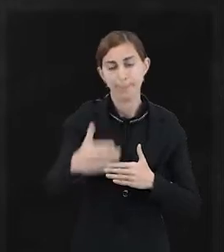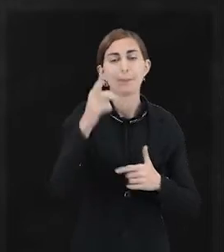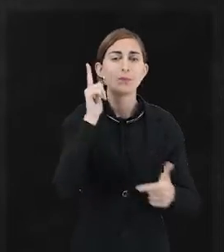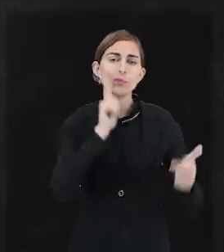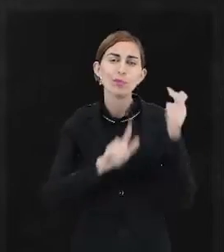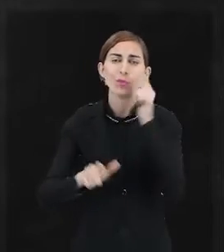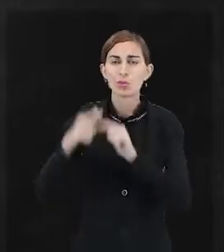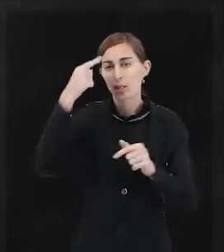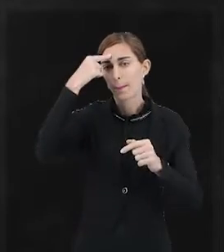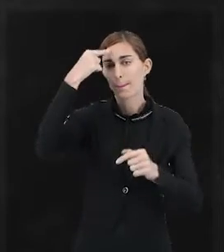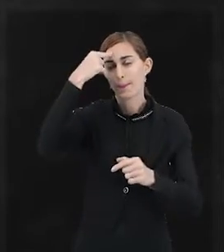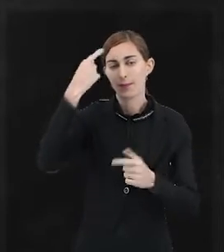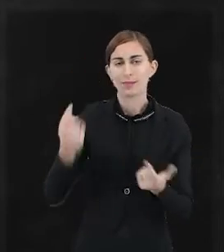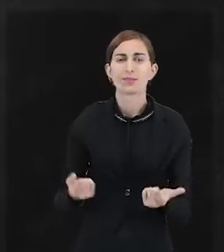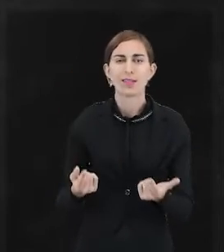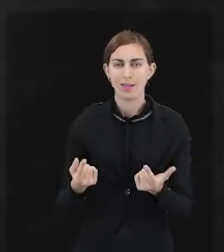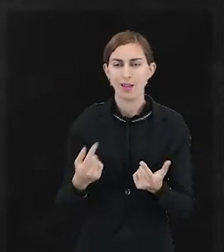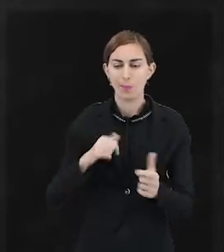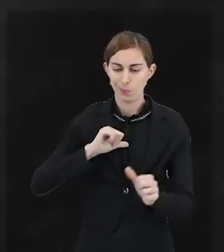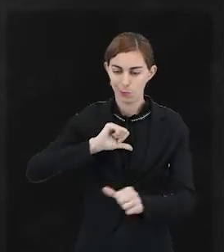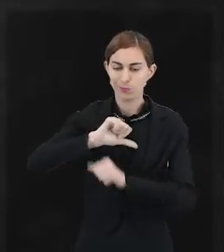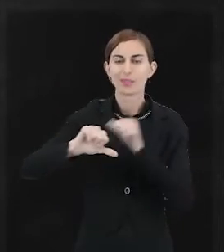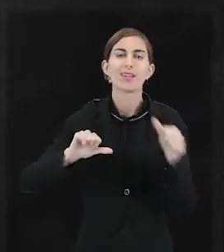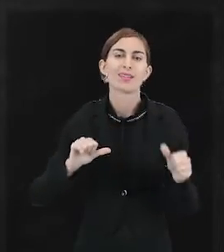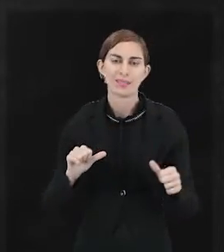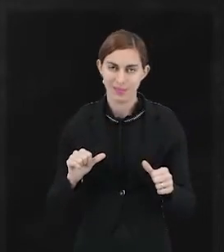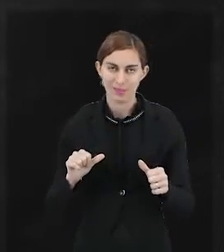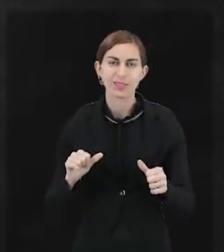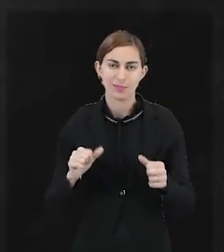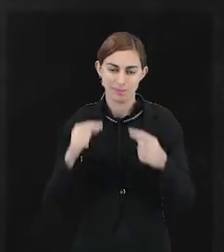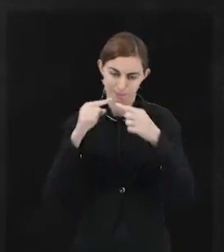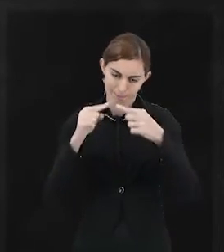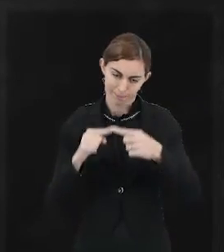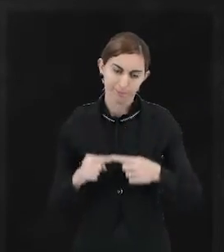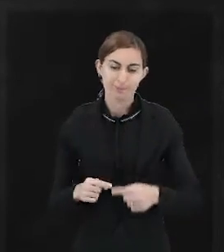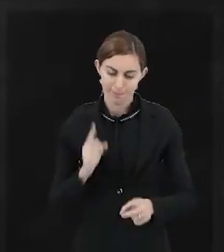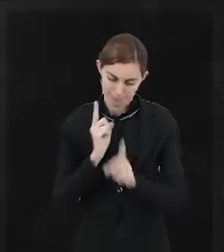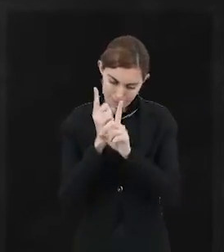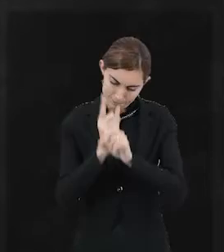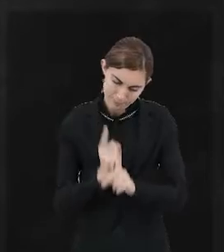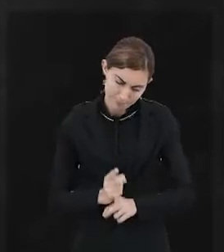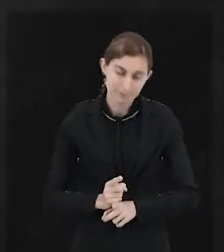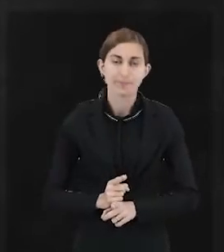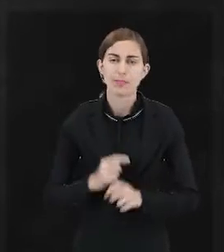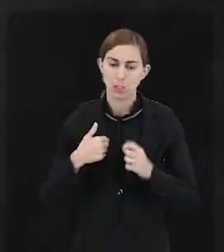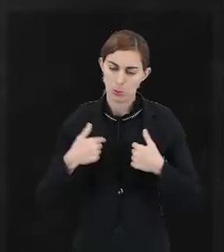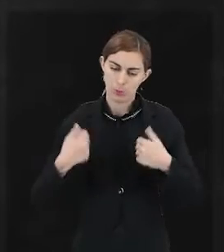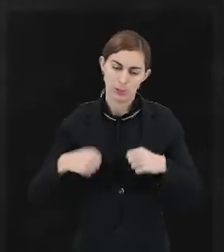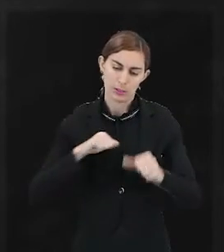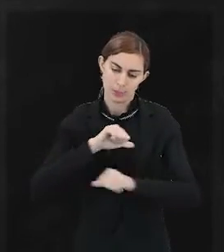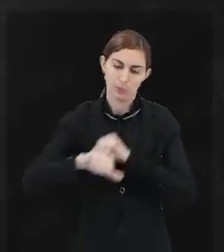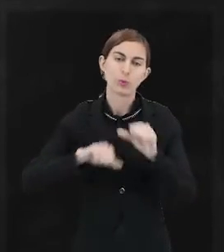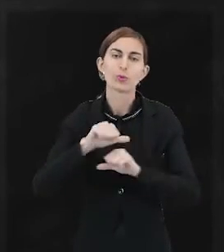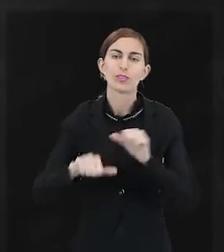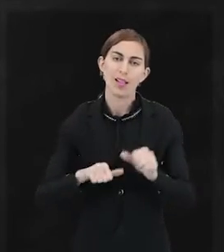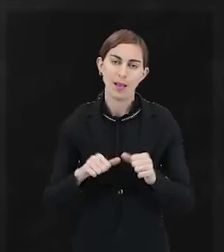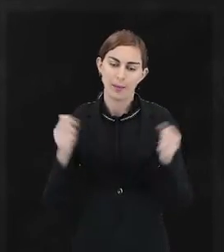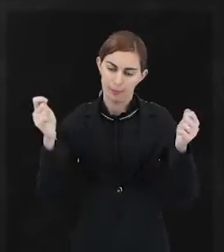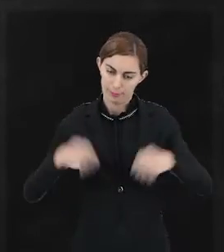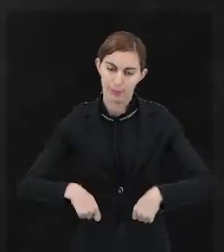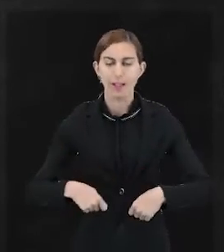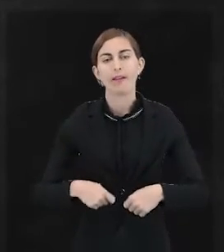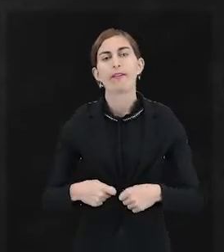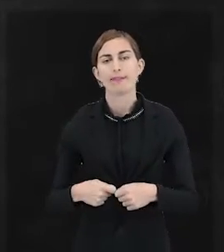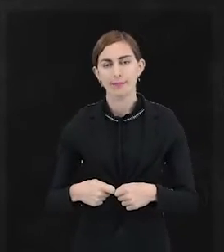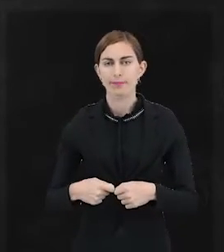conseguem pensar em formas de se ajustar àquilo, né? Elas conseguem identificar quais são os pontos que elas precisam mudar para